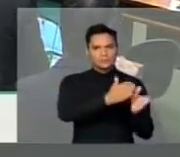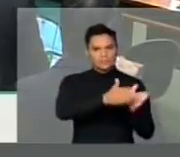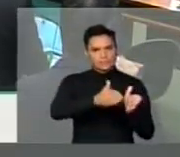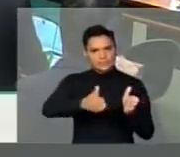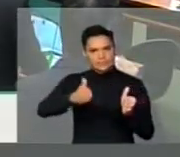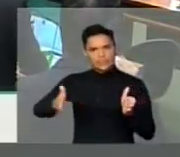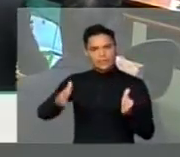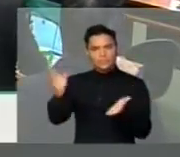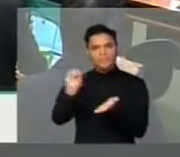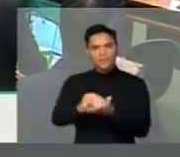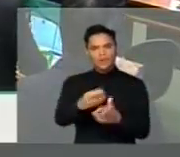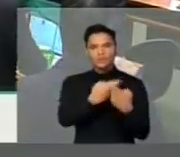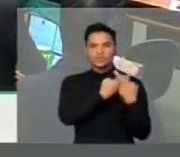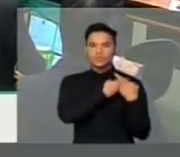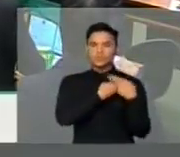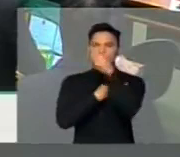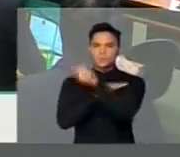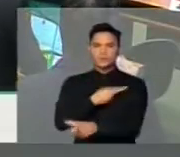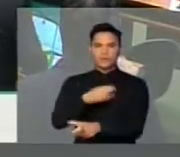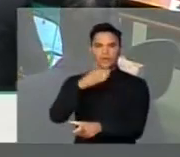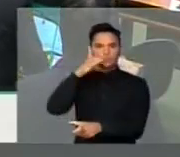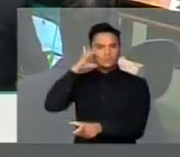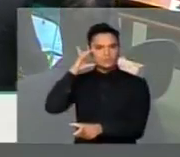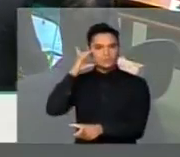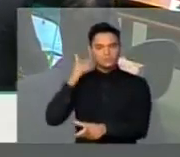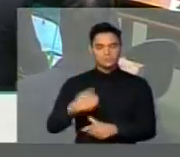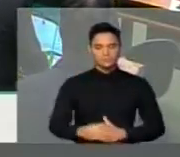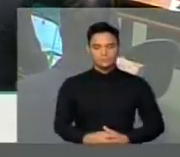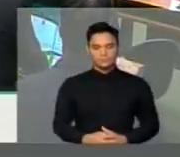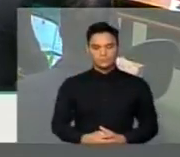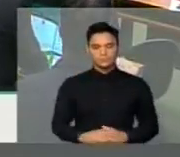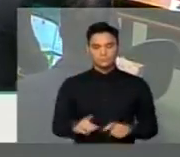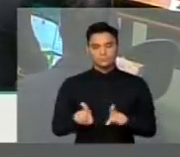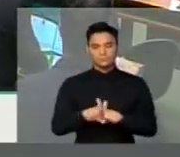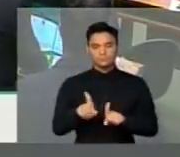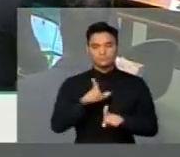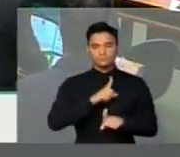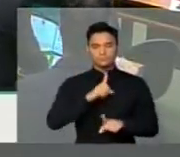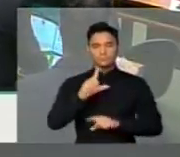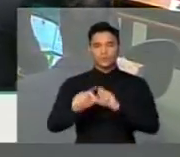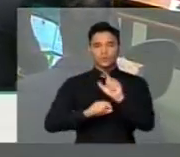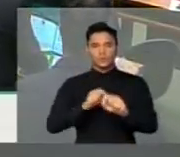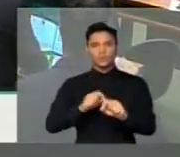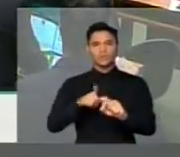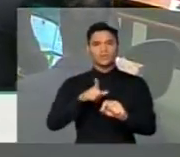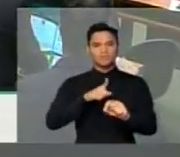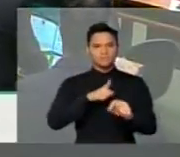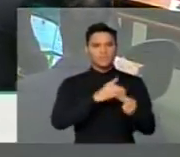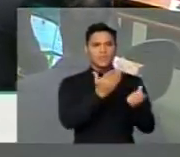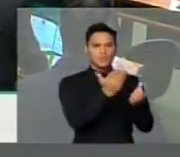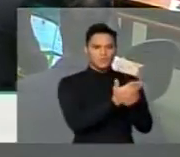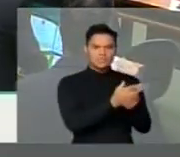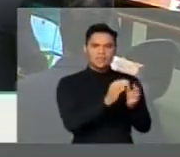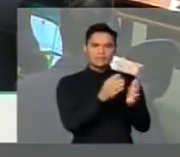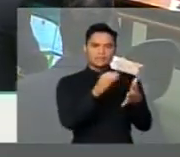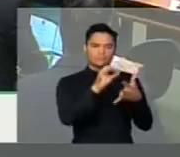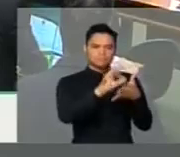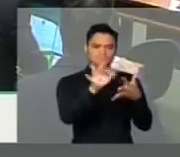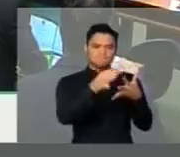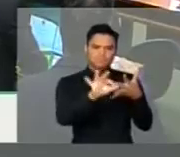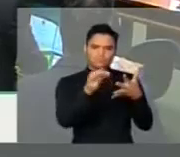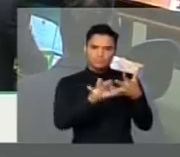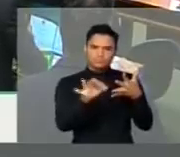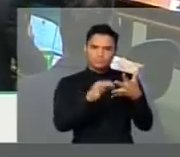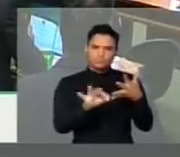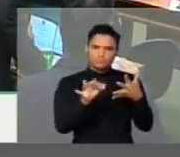por crime de responsabilidade da Presidente da República, havendo, inclusive, todos os requisitos apontados pelo advogado-geral